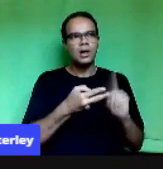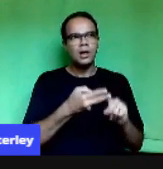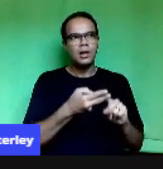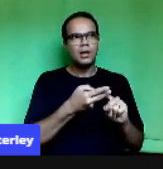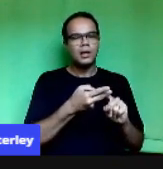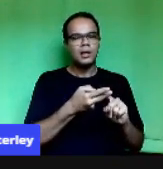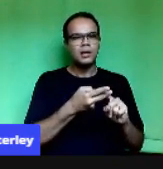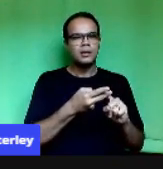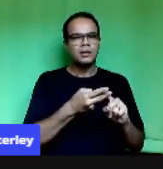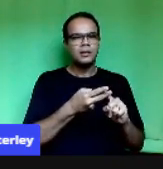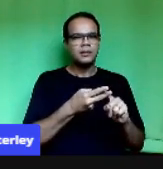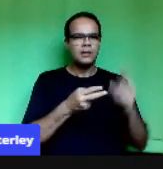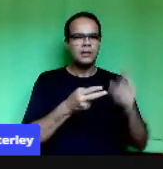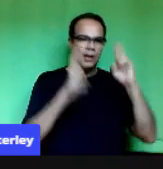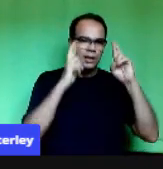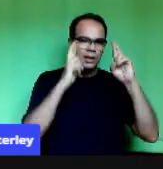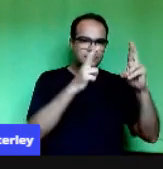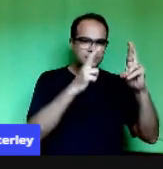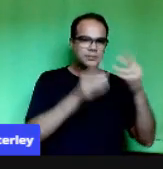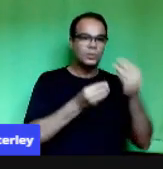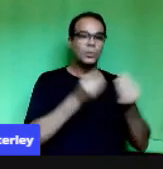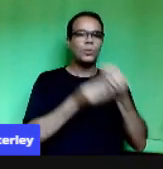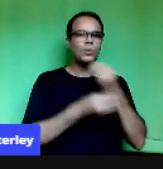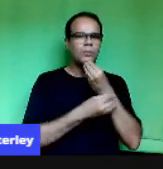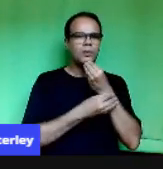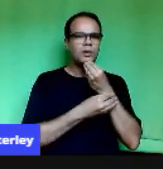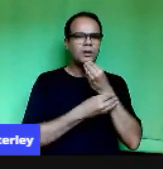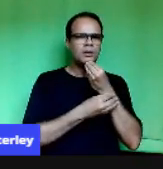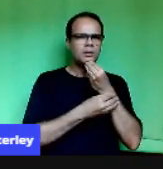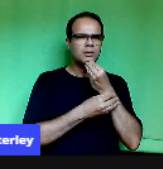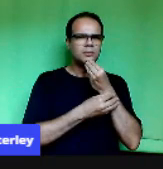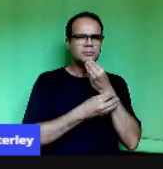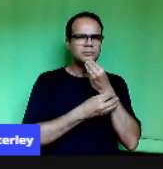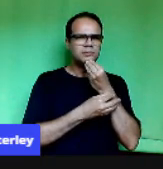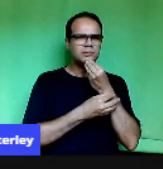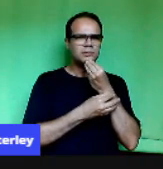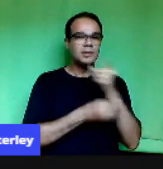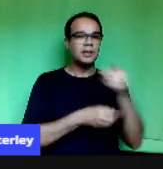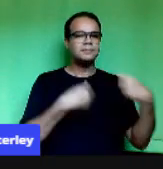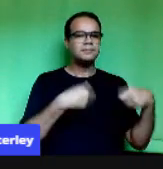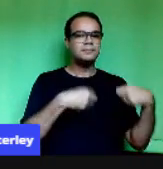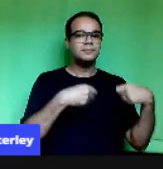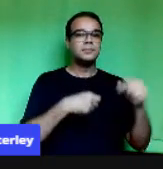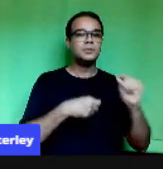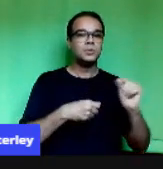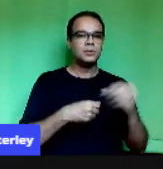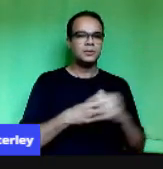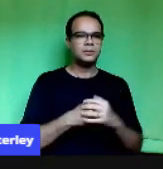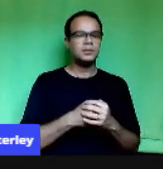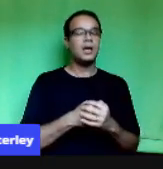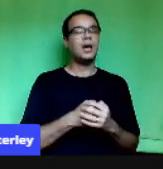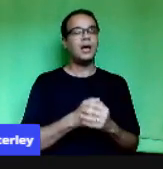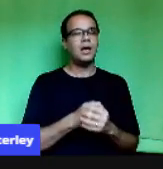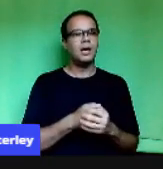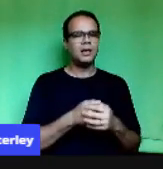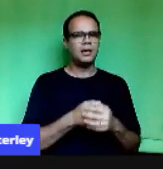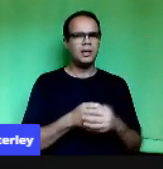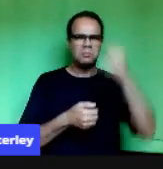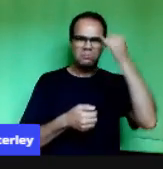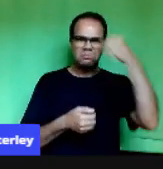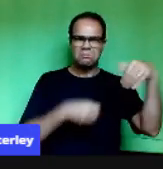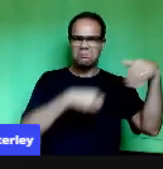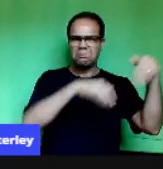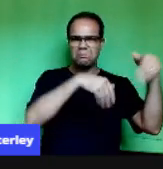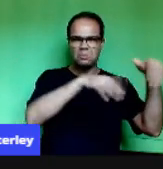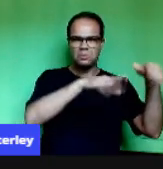de maneira a não nos eximirmos da responsabilidade de estarmos em conjunto com toda a